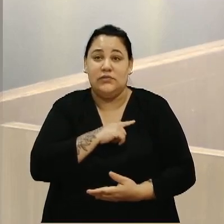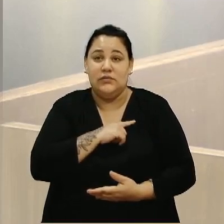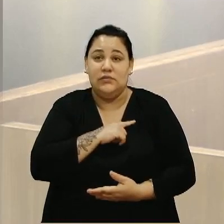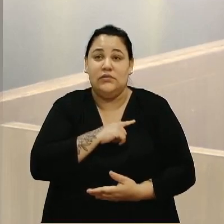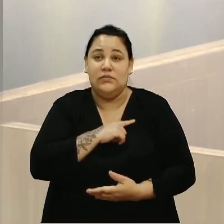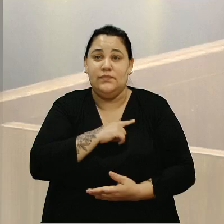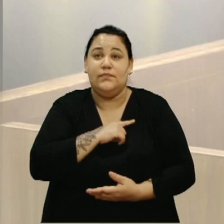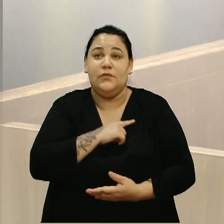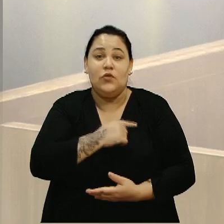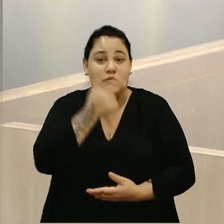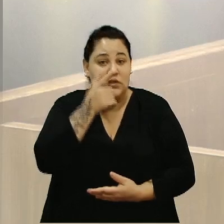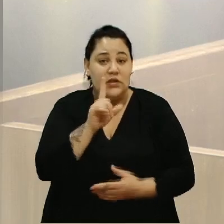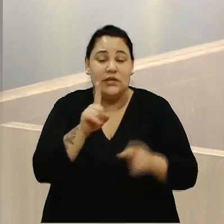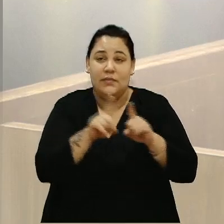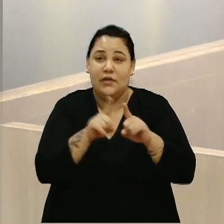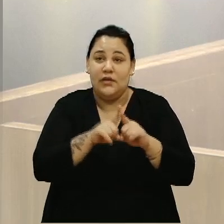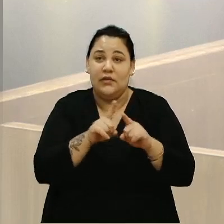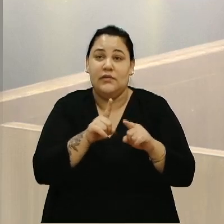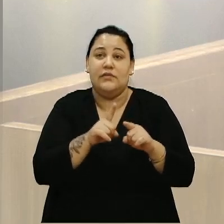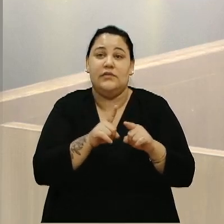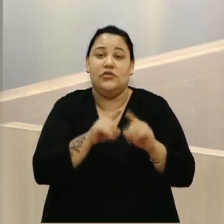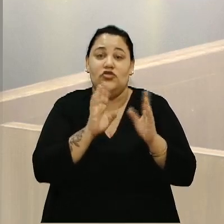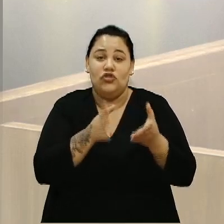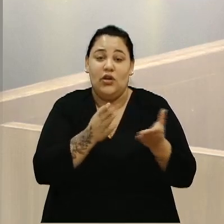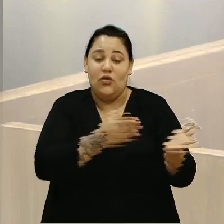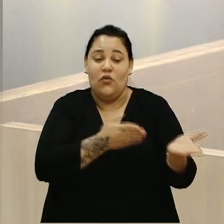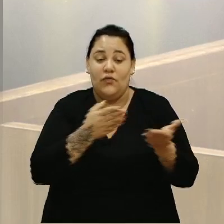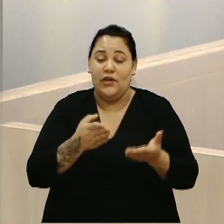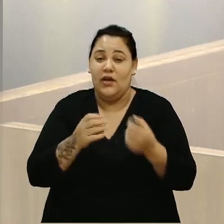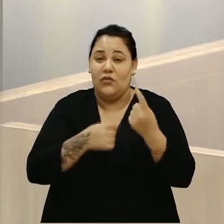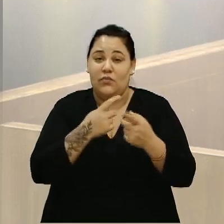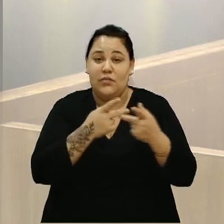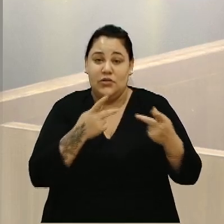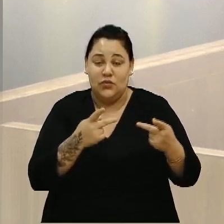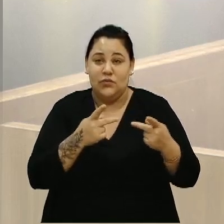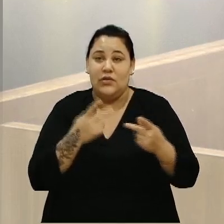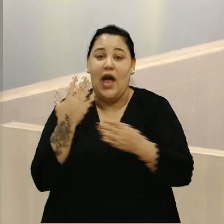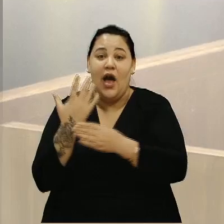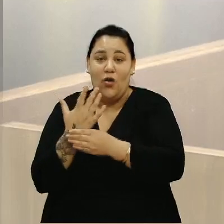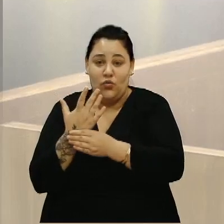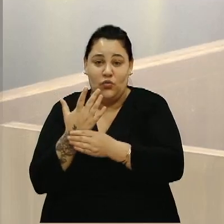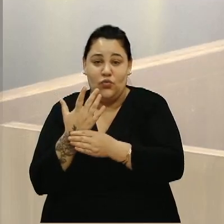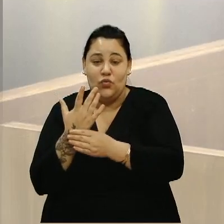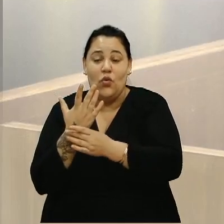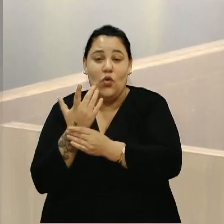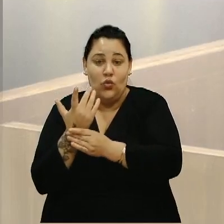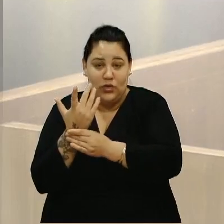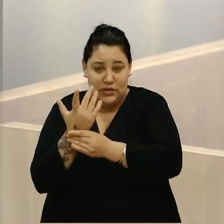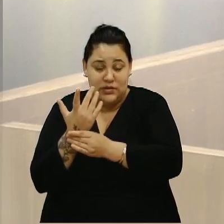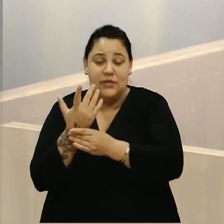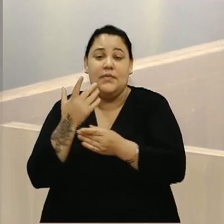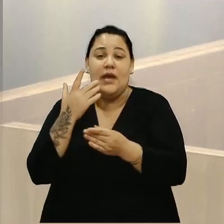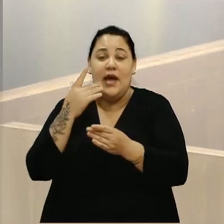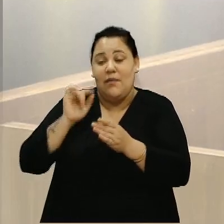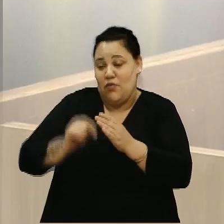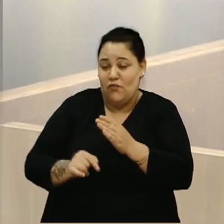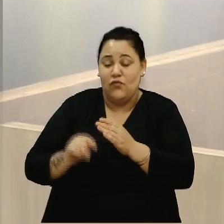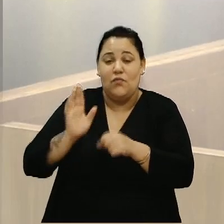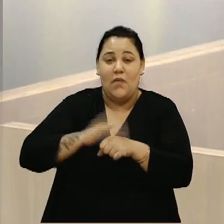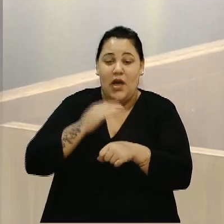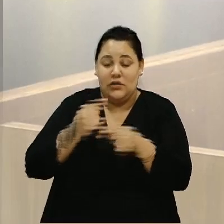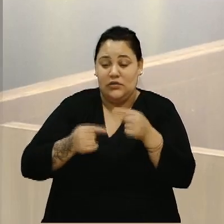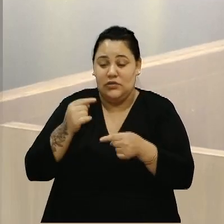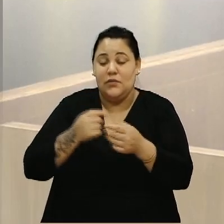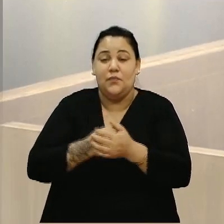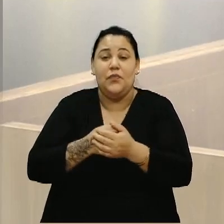conseguirmos também, no primeiro momento, já trazer alguém da URGS para aprofundar esse debate. O ministro